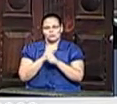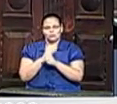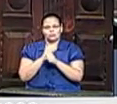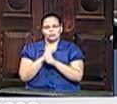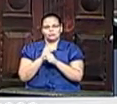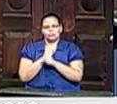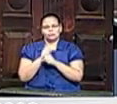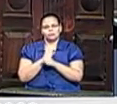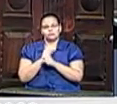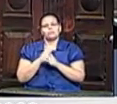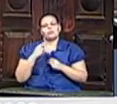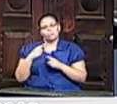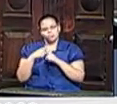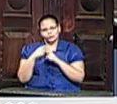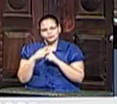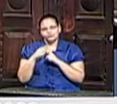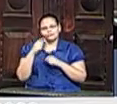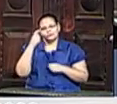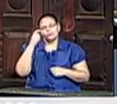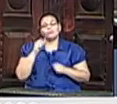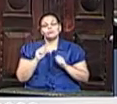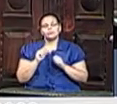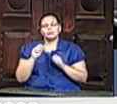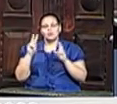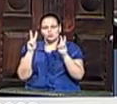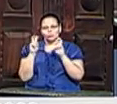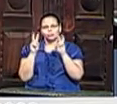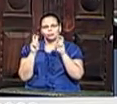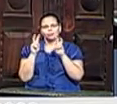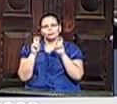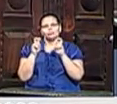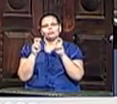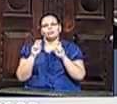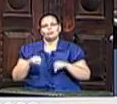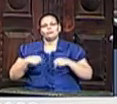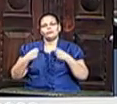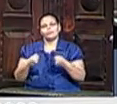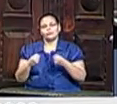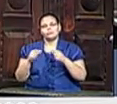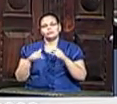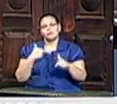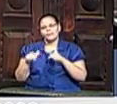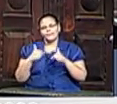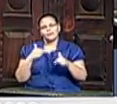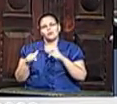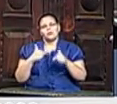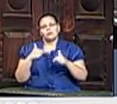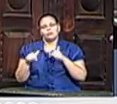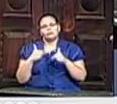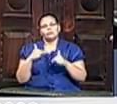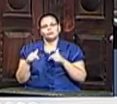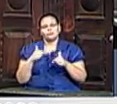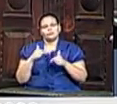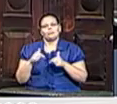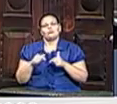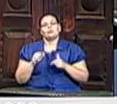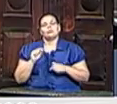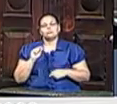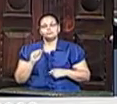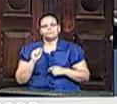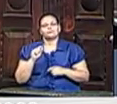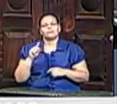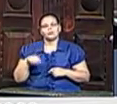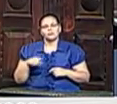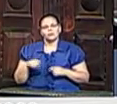Uma referência positiva quero fazer também sobre esse assunto ao esforço de trabalho importante realizado pelo Instituto Nacional